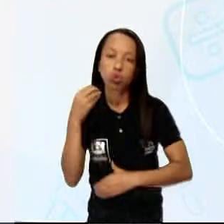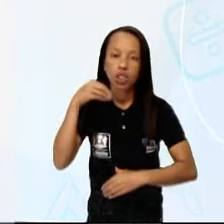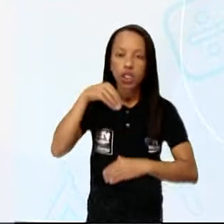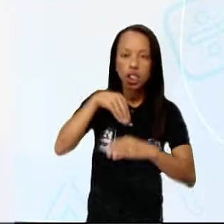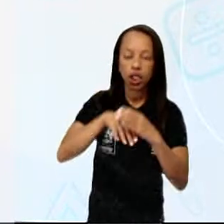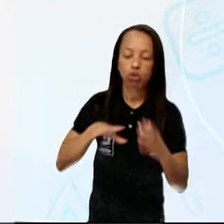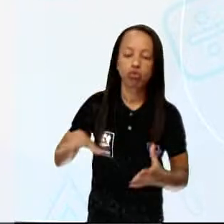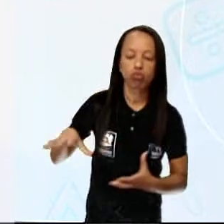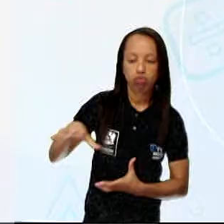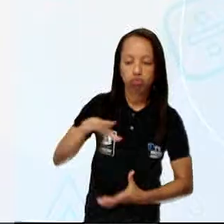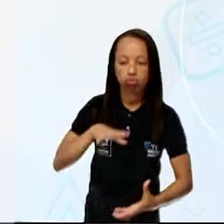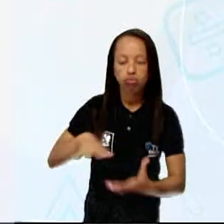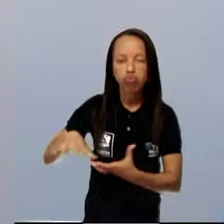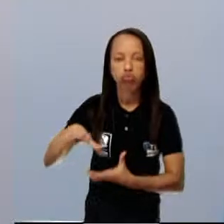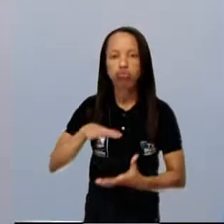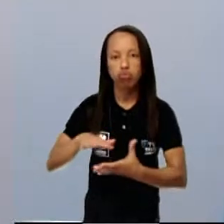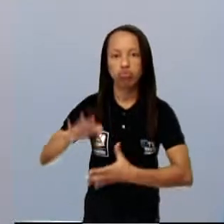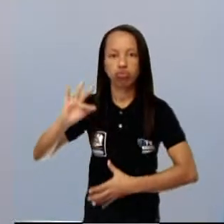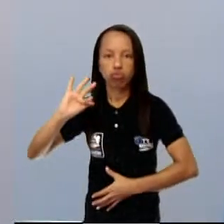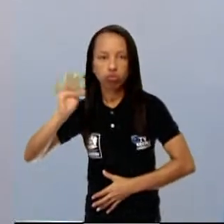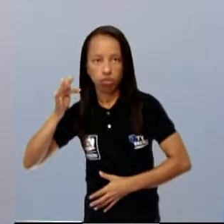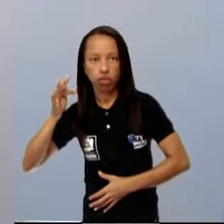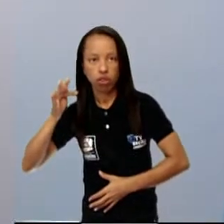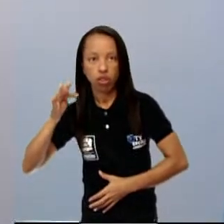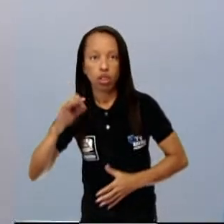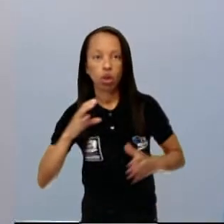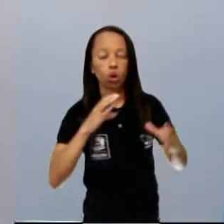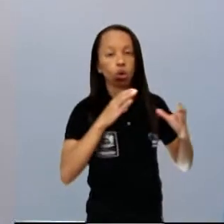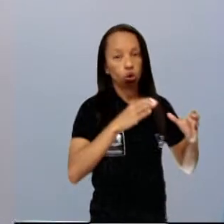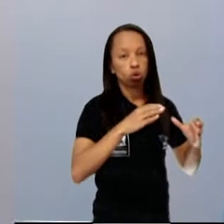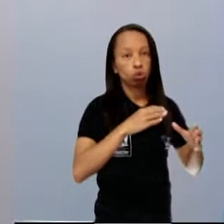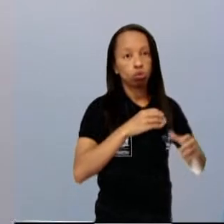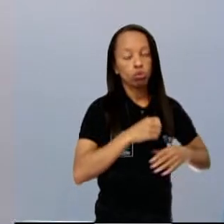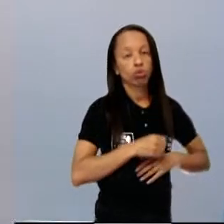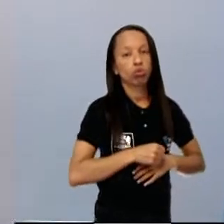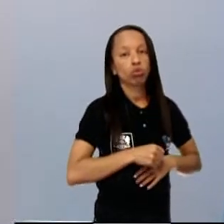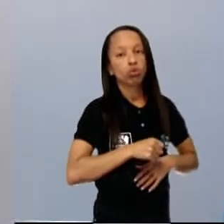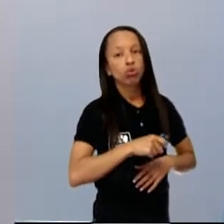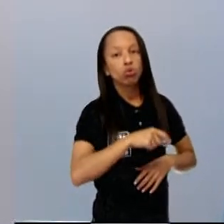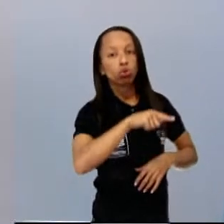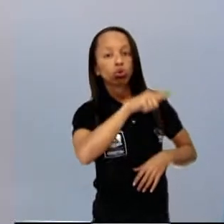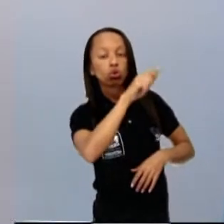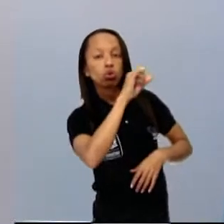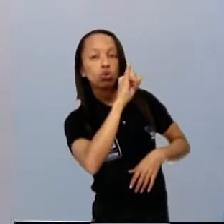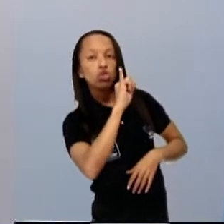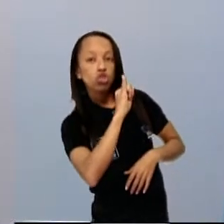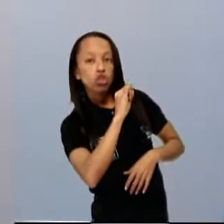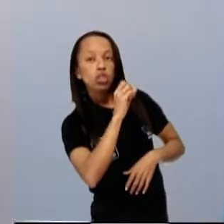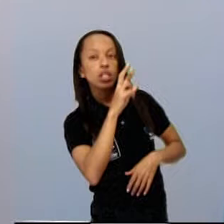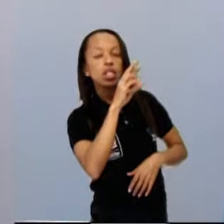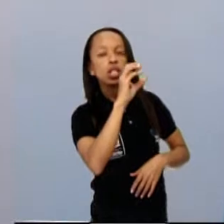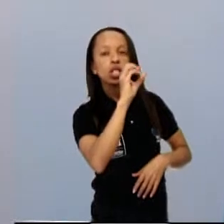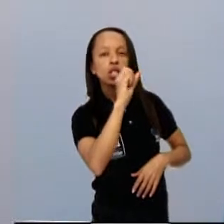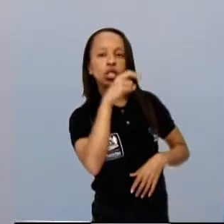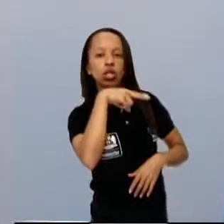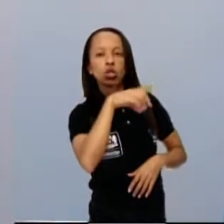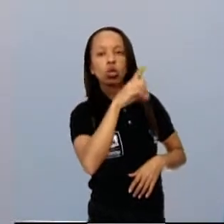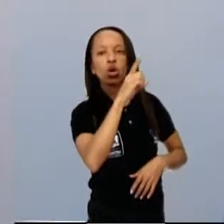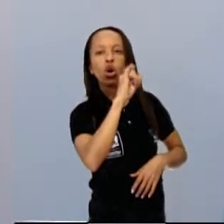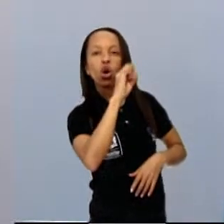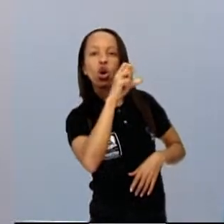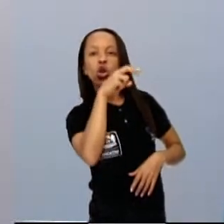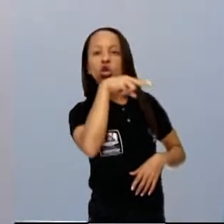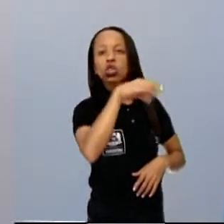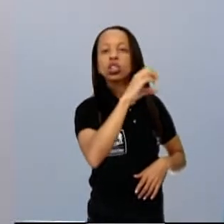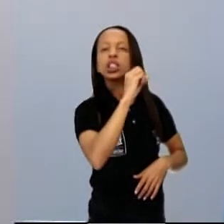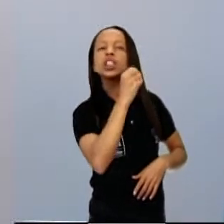certo? O grupo dos girondinos, que era representado, era um grupo formado pela alta burguesia. A